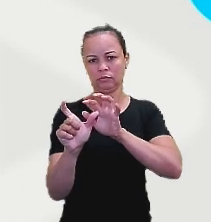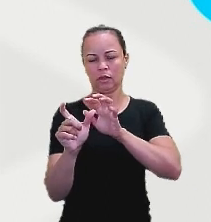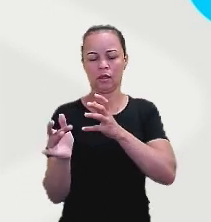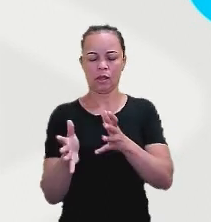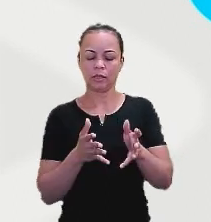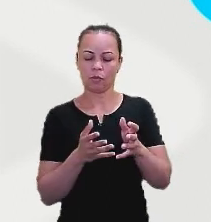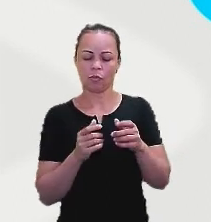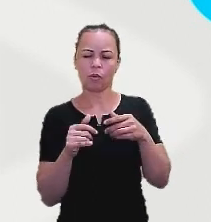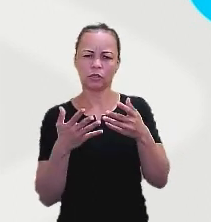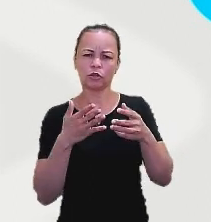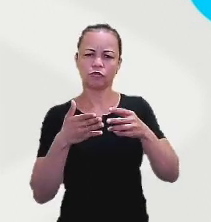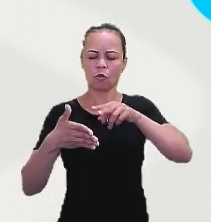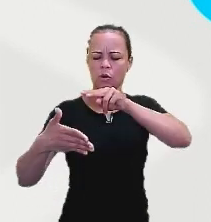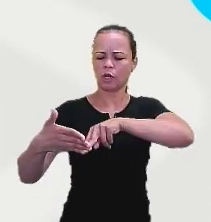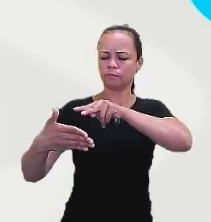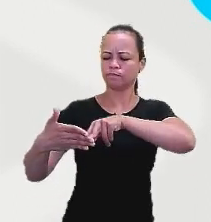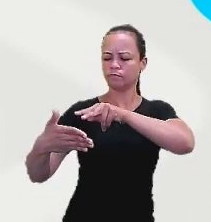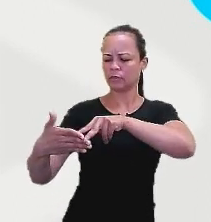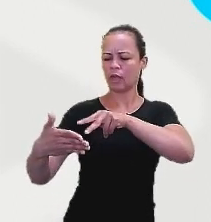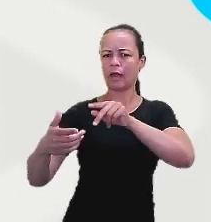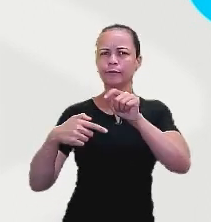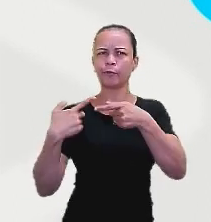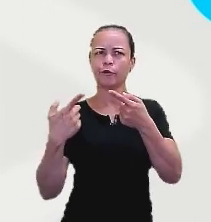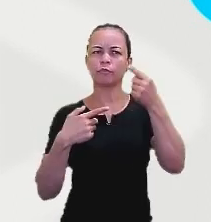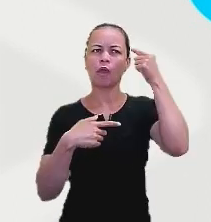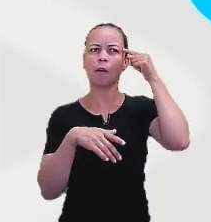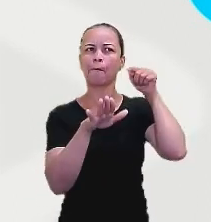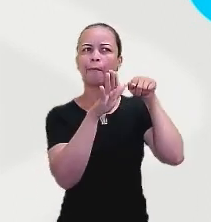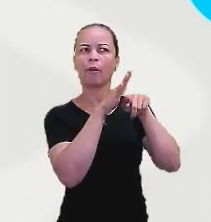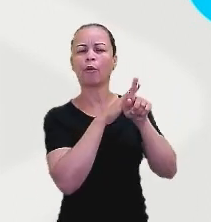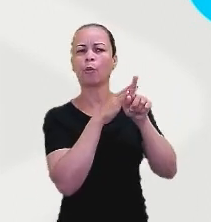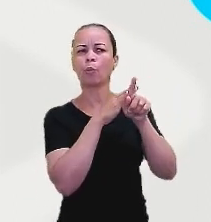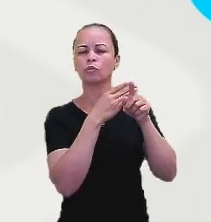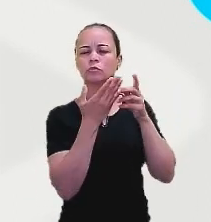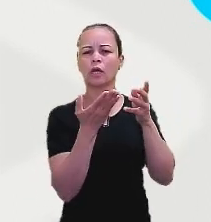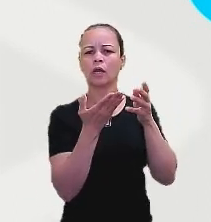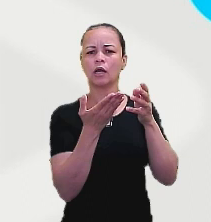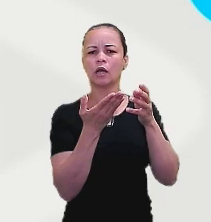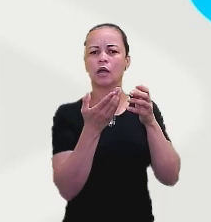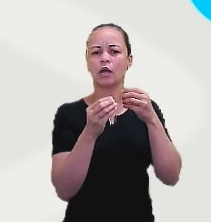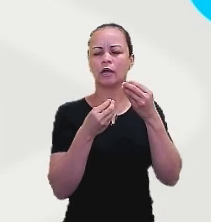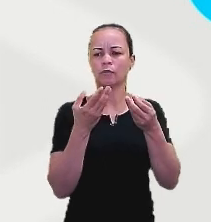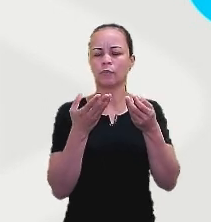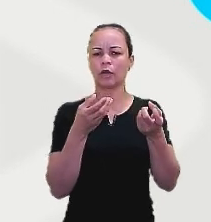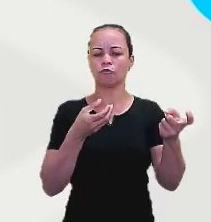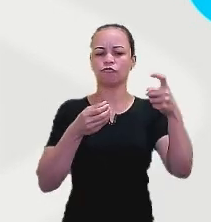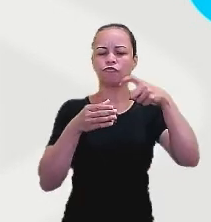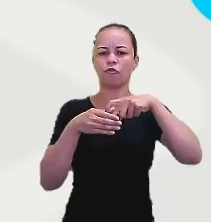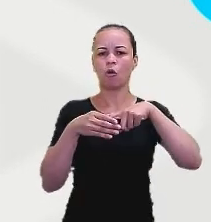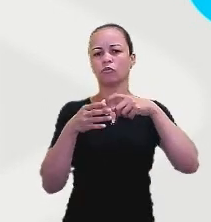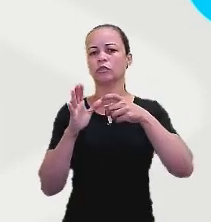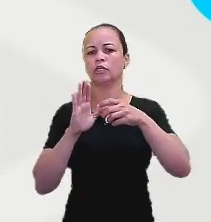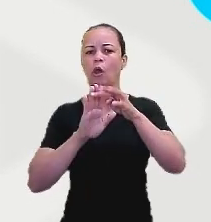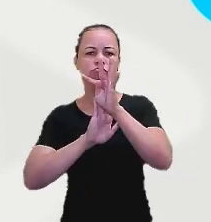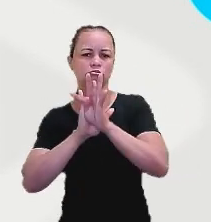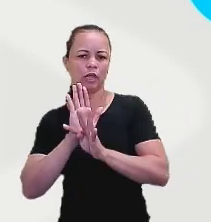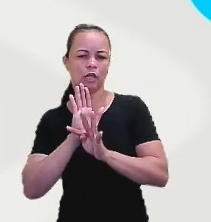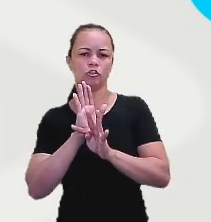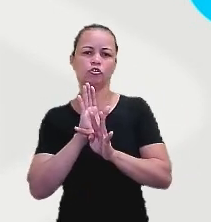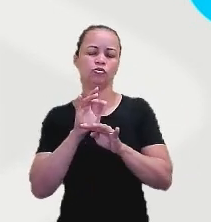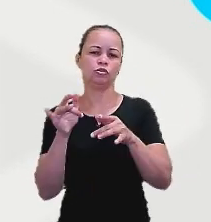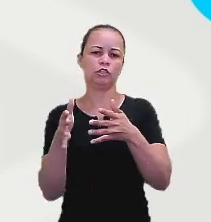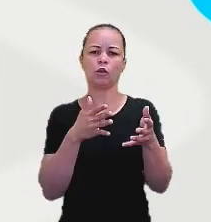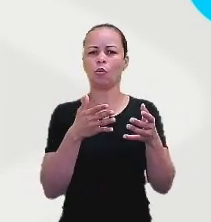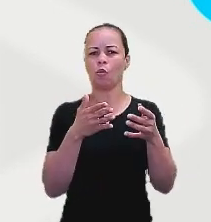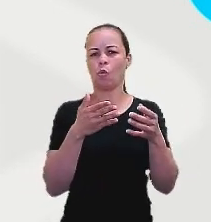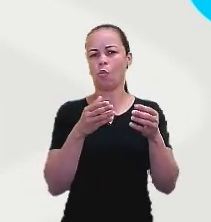vou lá responder as perguntas, se a pergunta pedir para que eu volte ao texto, ou de acordo